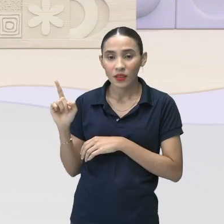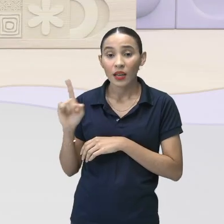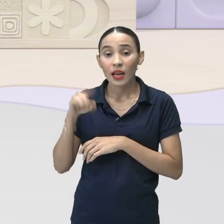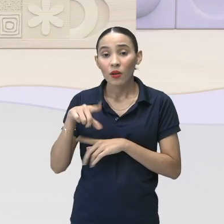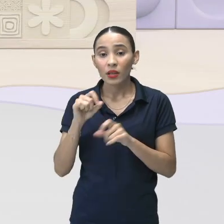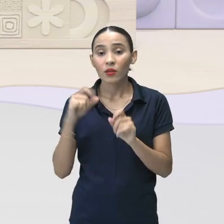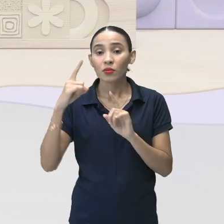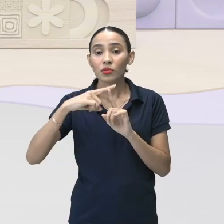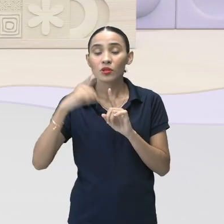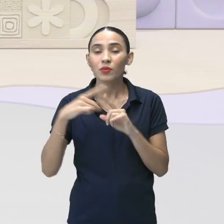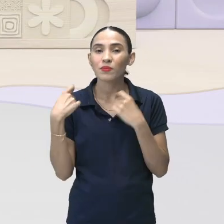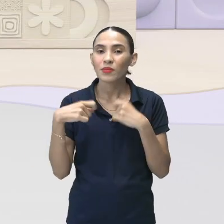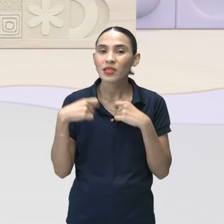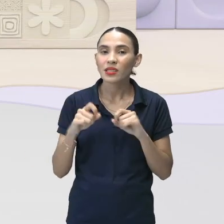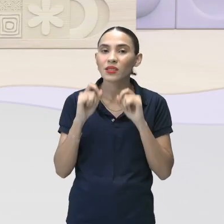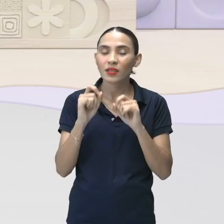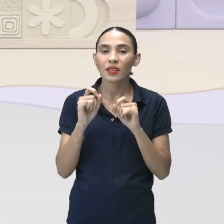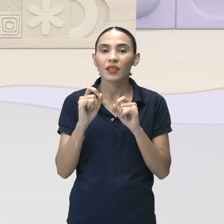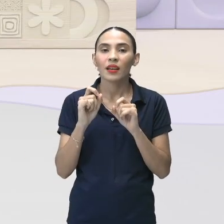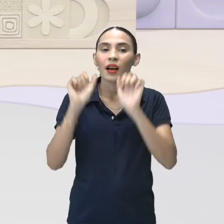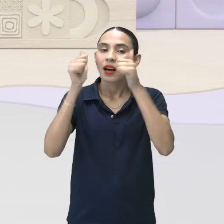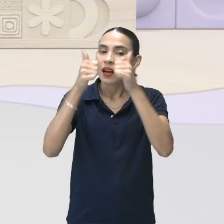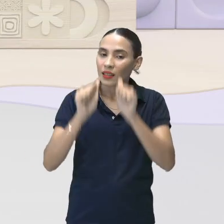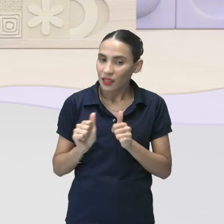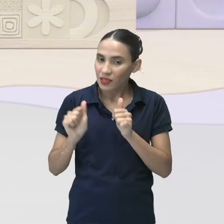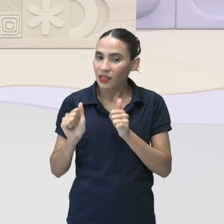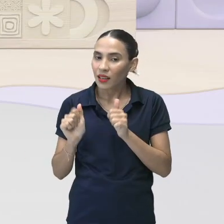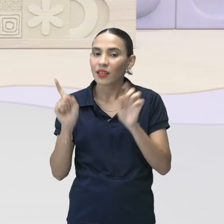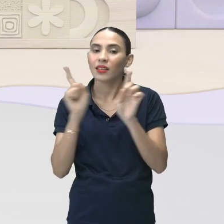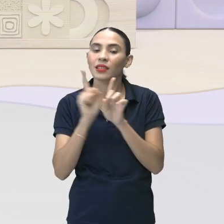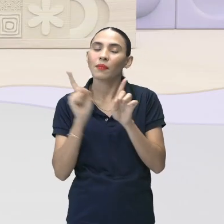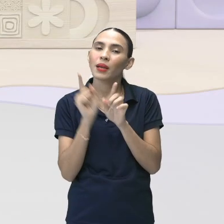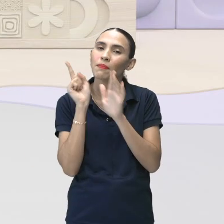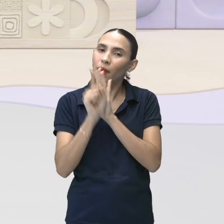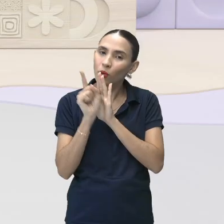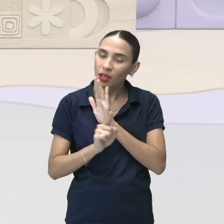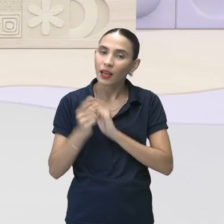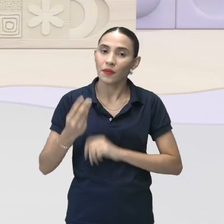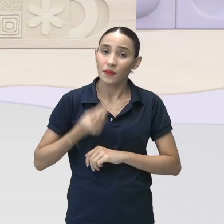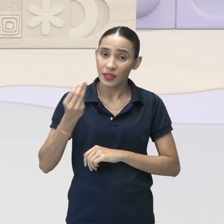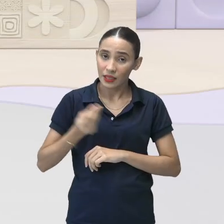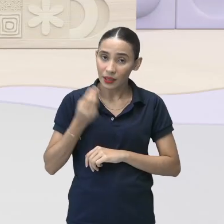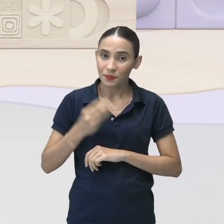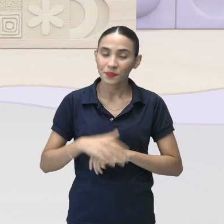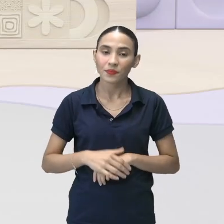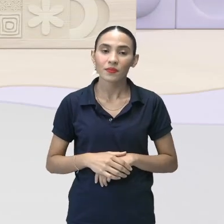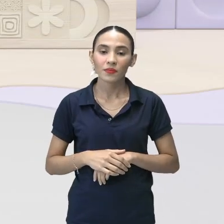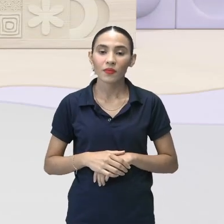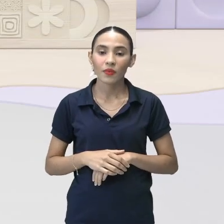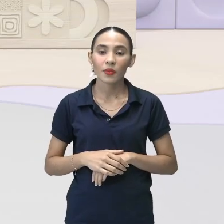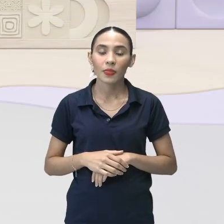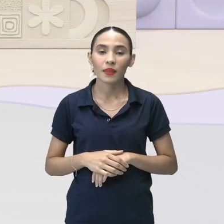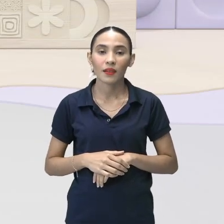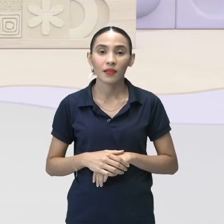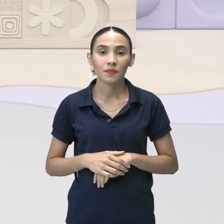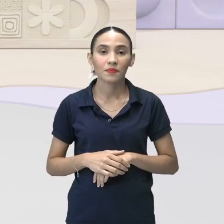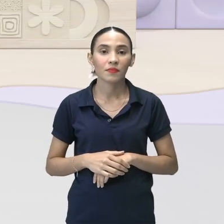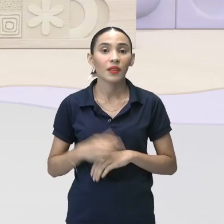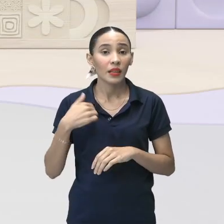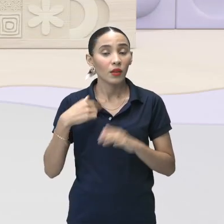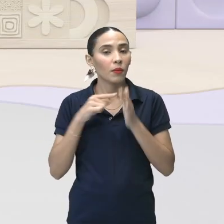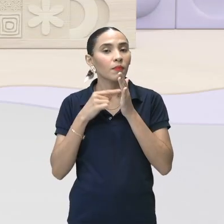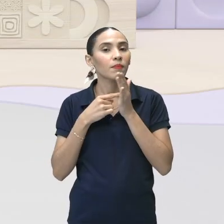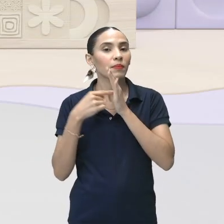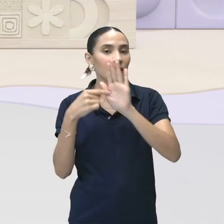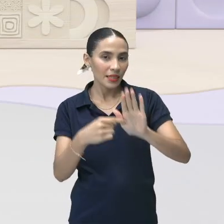gente deve revisitar e, ao mesmo tempo, questionar a vida, tá bom? E aqui eu vou te provocar com alguns pontos